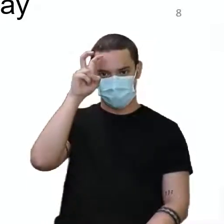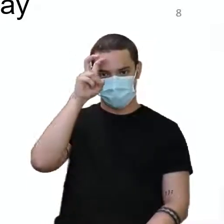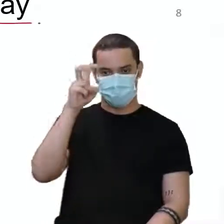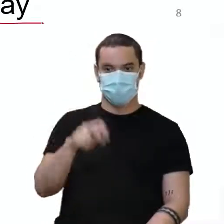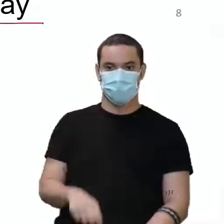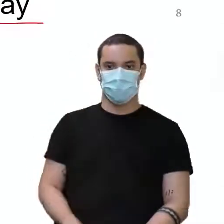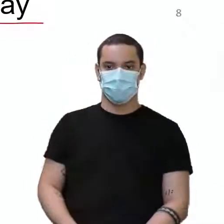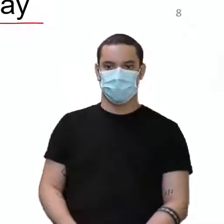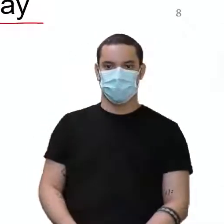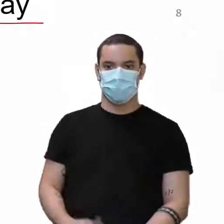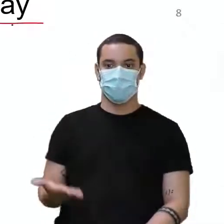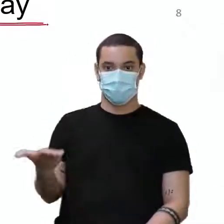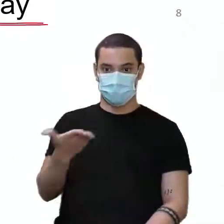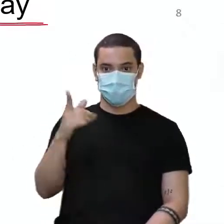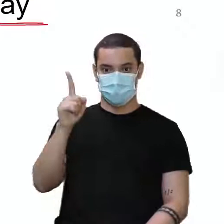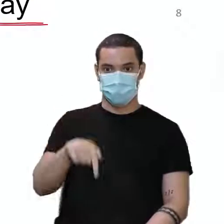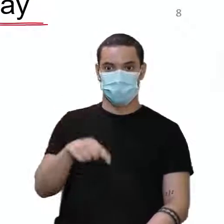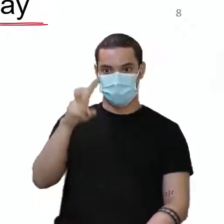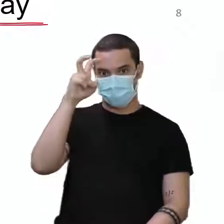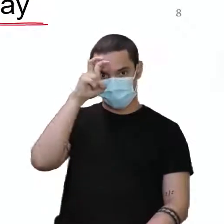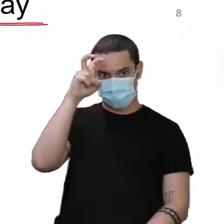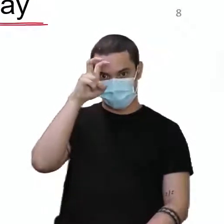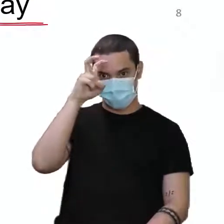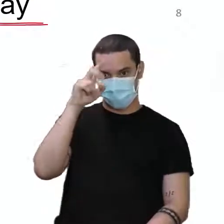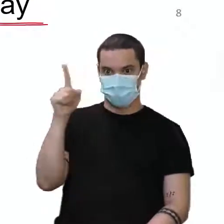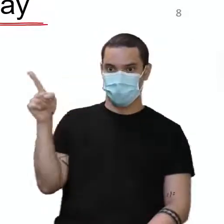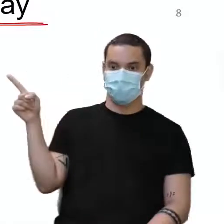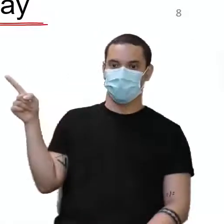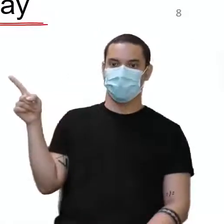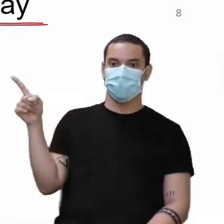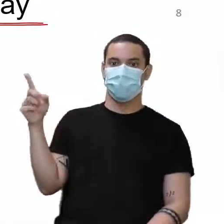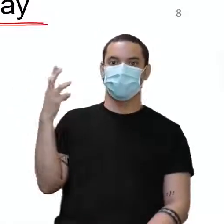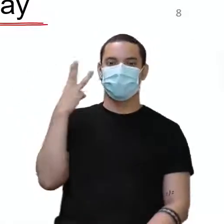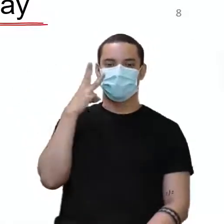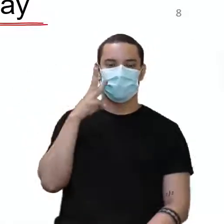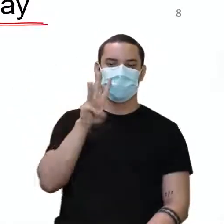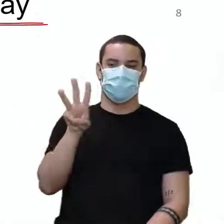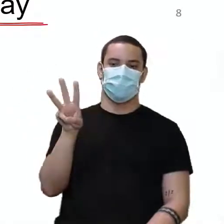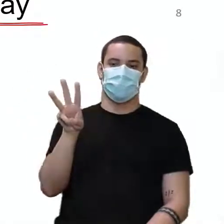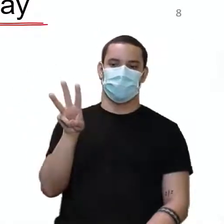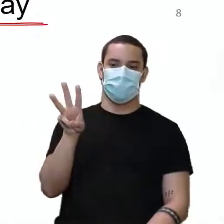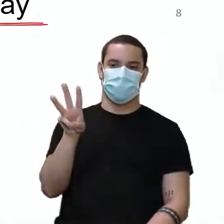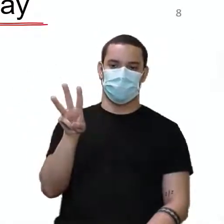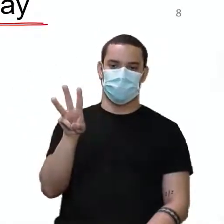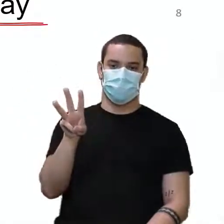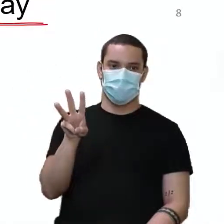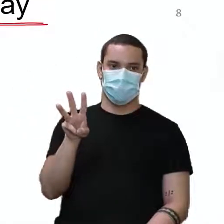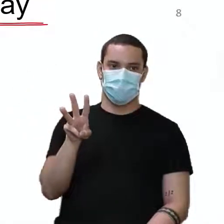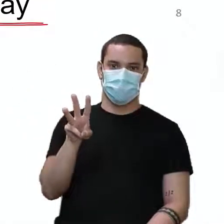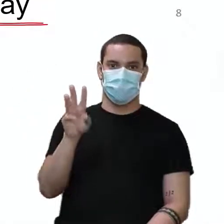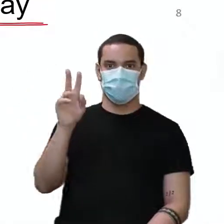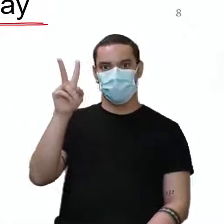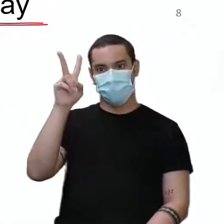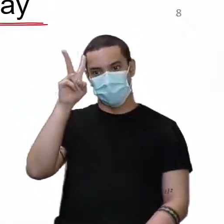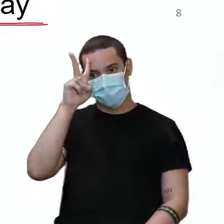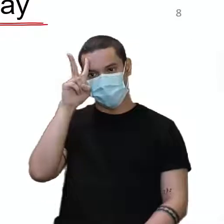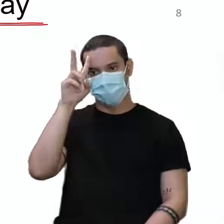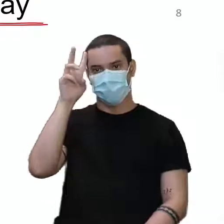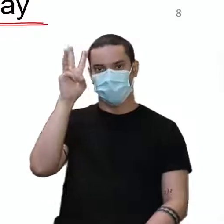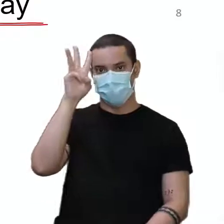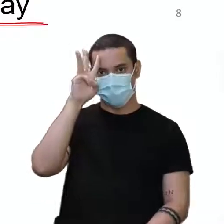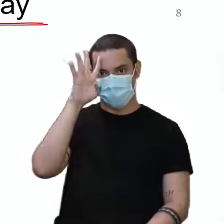agora é Thursday, E aí se passaram quantos dias? 3 dias, de segunda até quinta